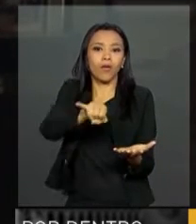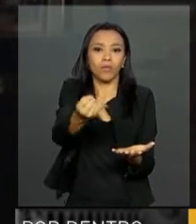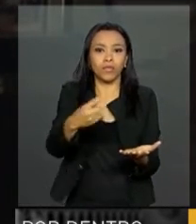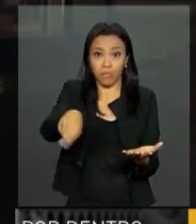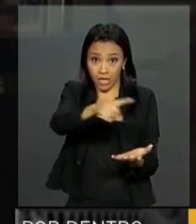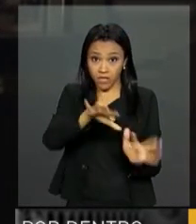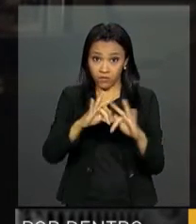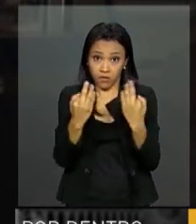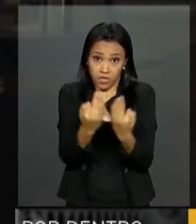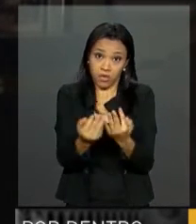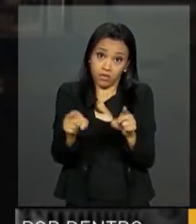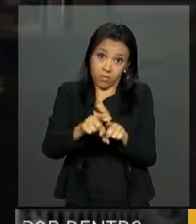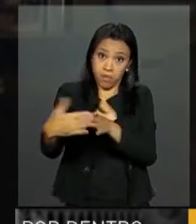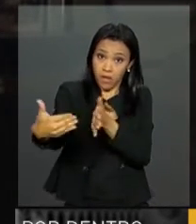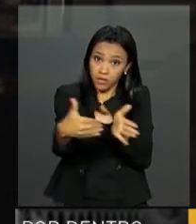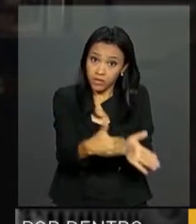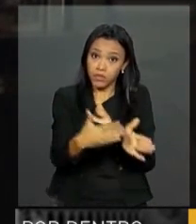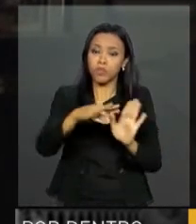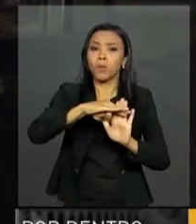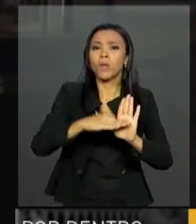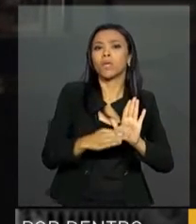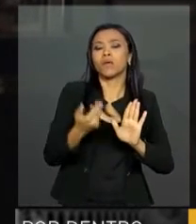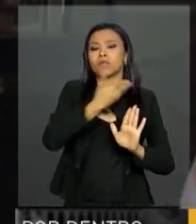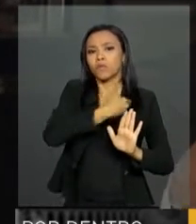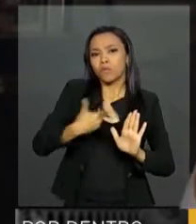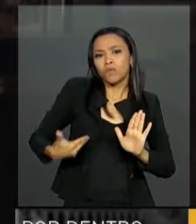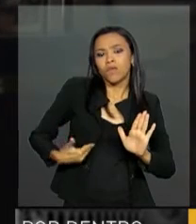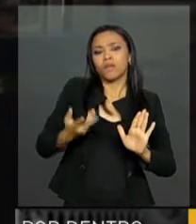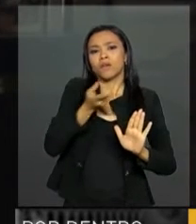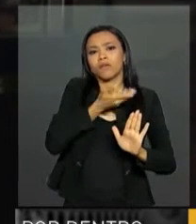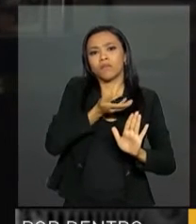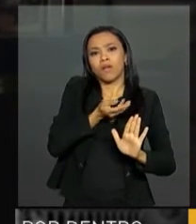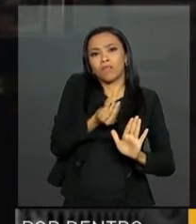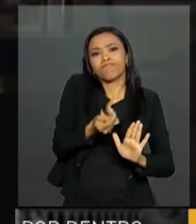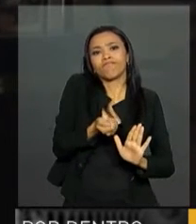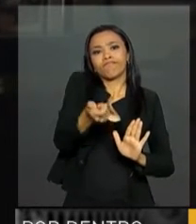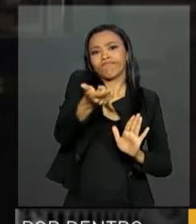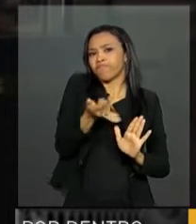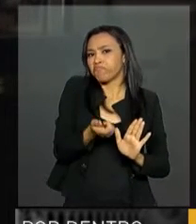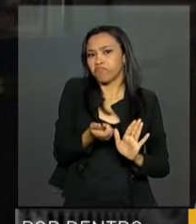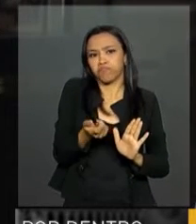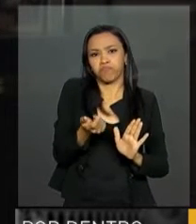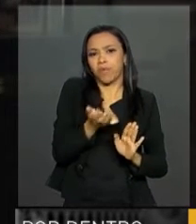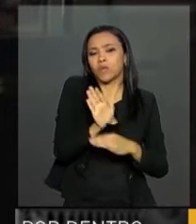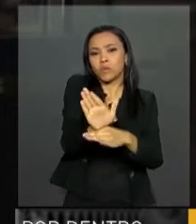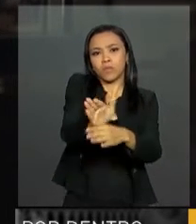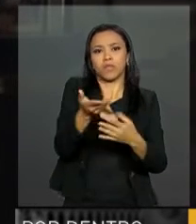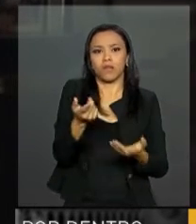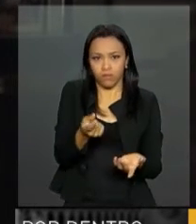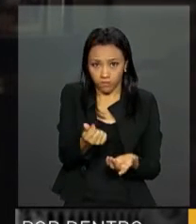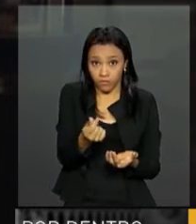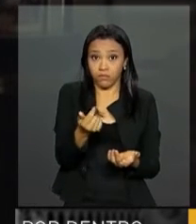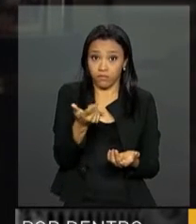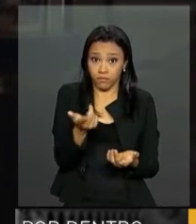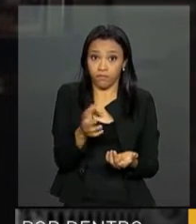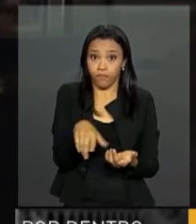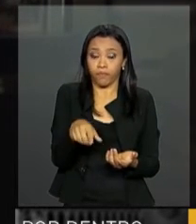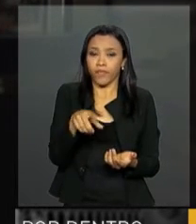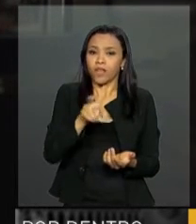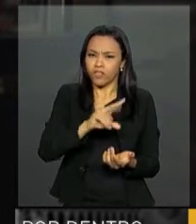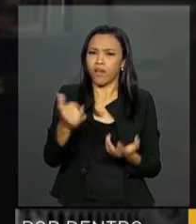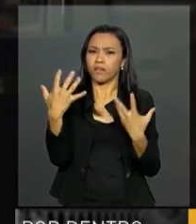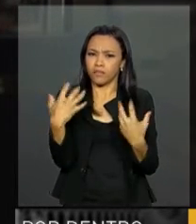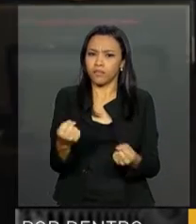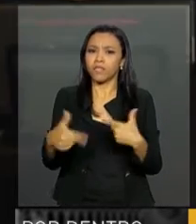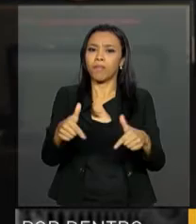de geração de emprego e renda, né? Os programas que nós estamos procurando trabalhar agora dentro do Ministério do